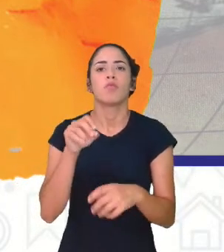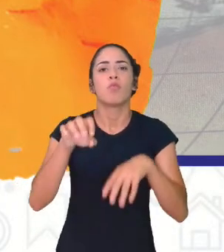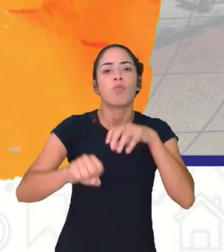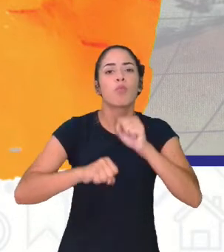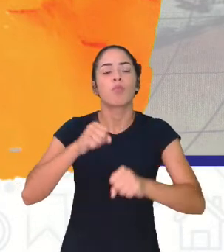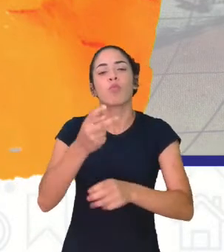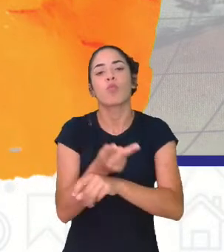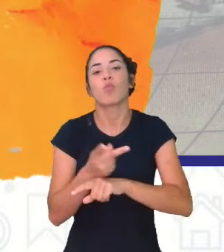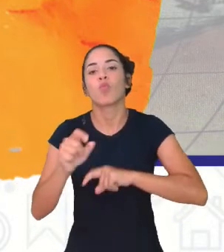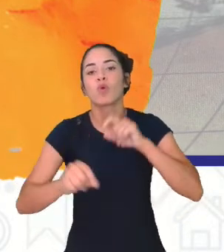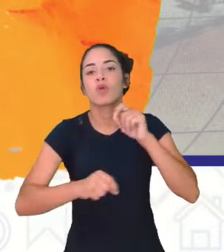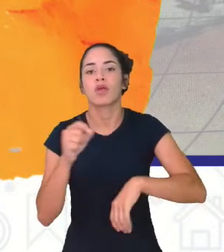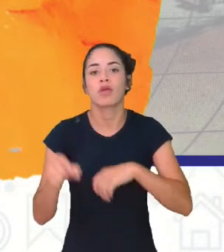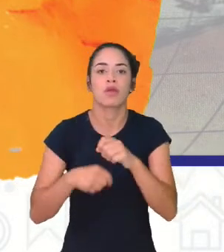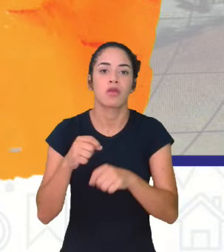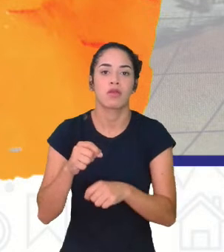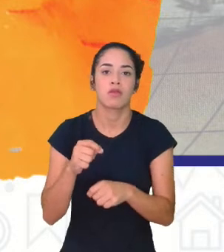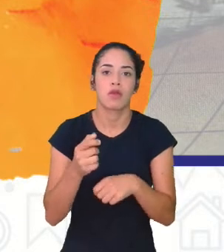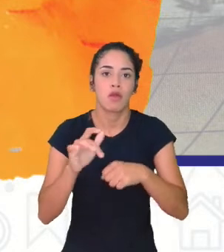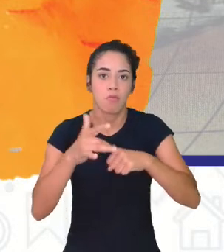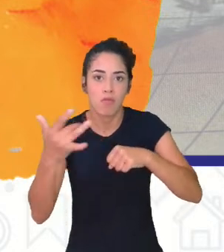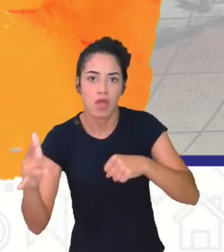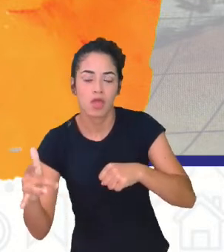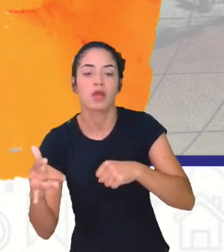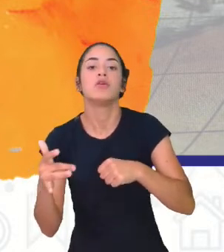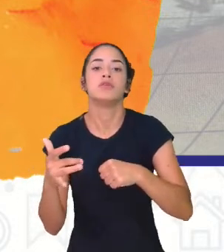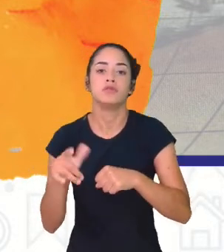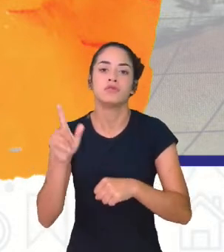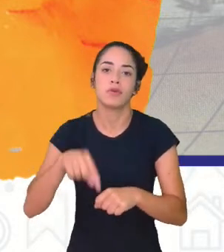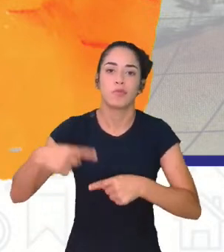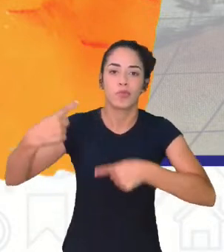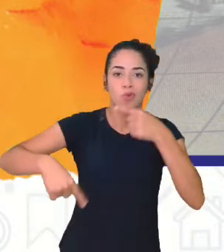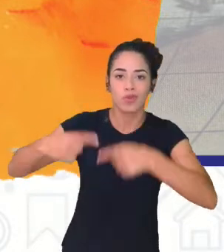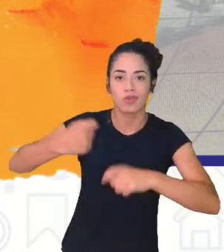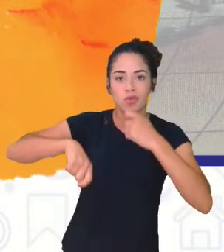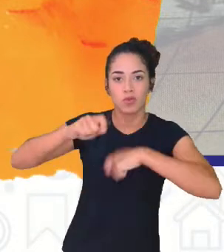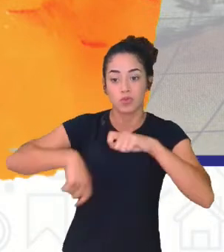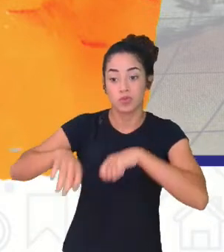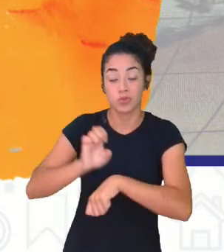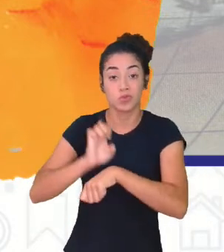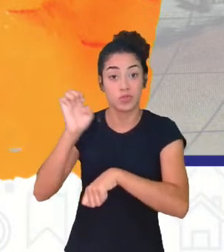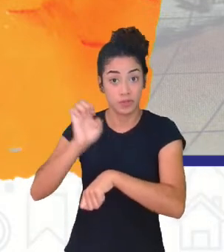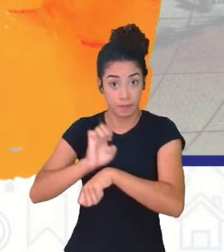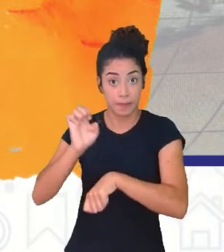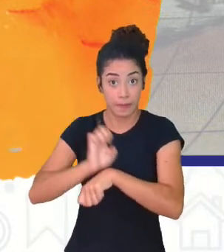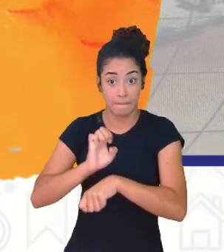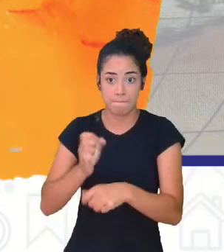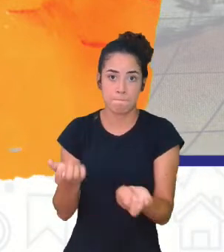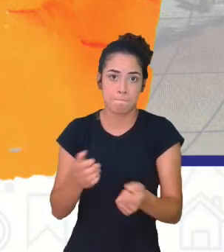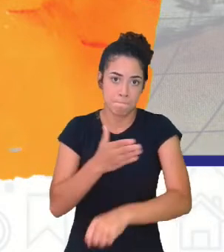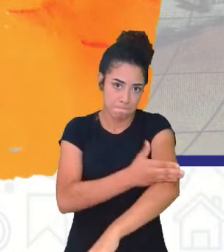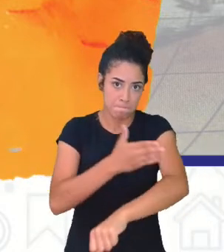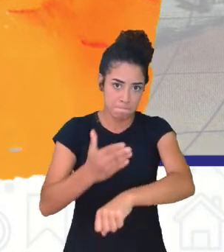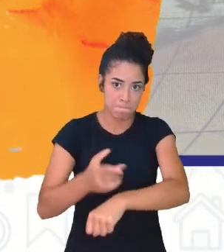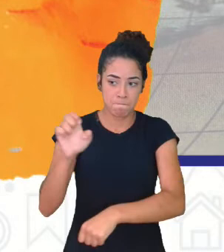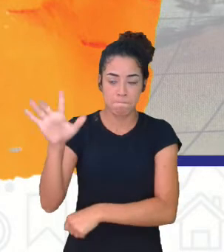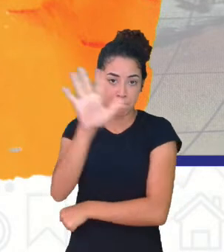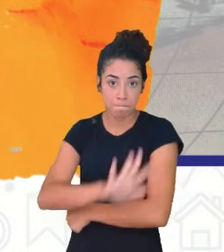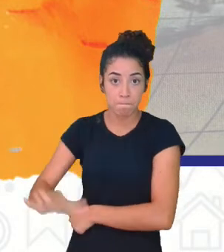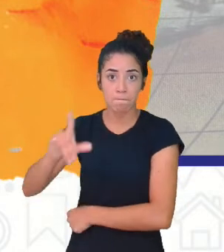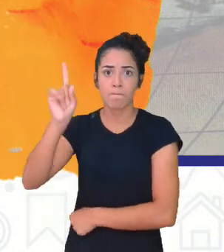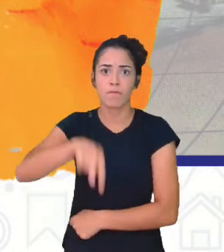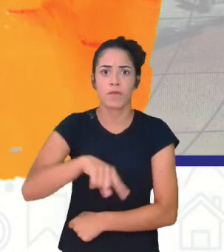metais preciosos a política econômica desses estados modernos aí europeus